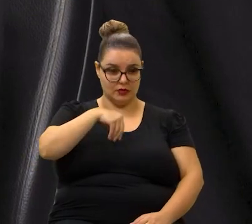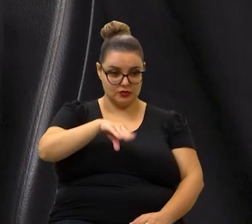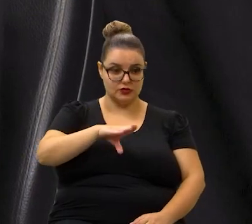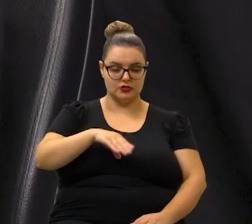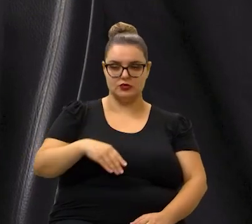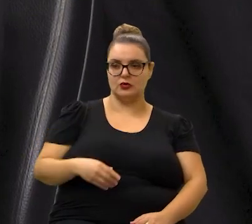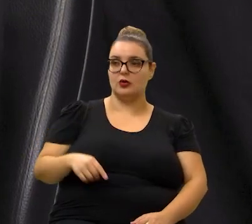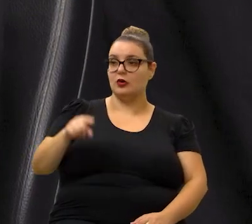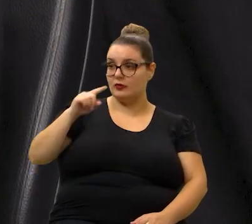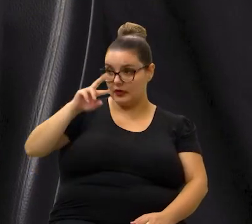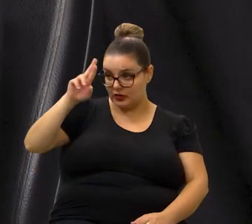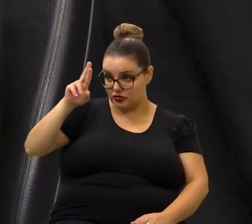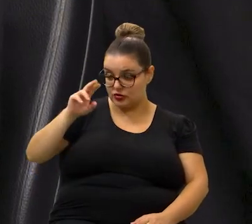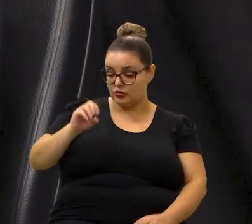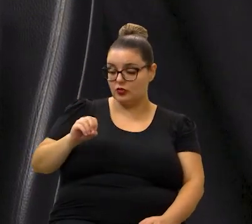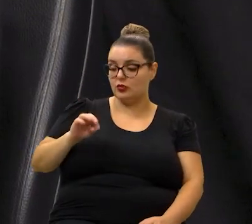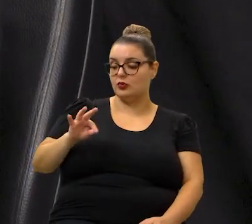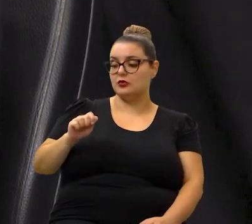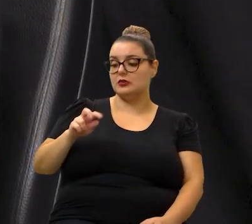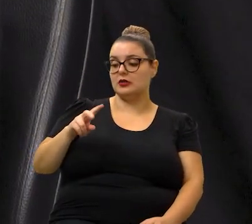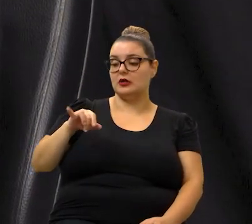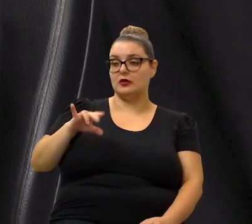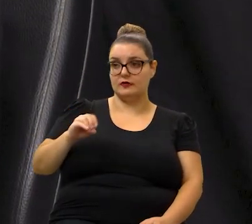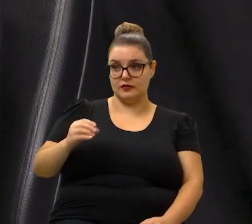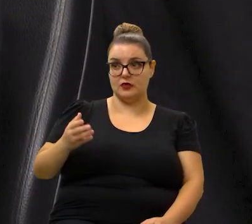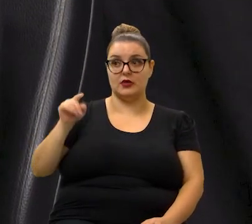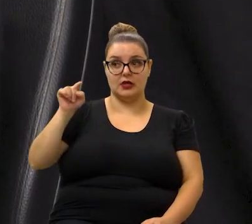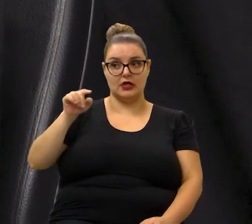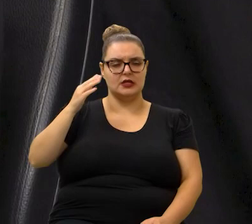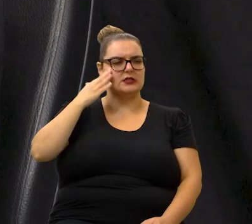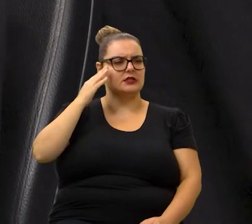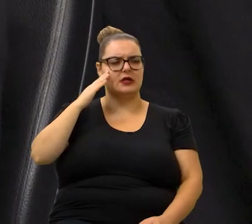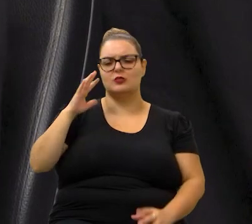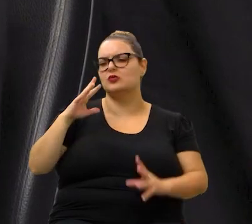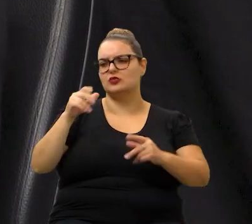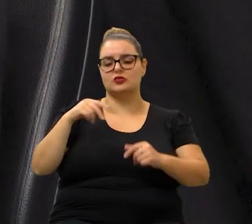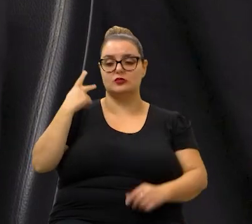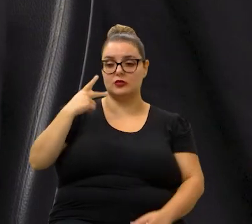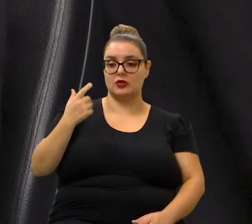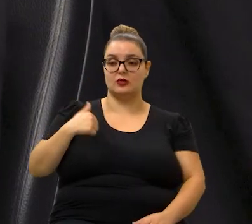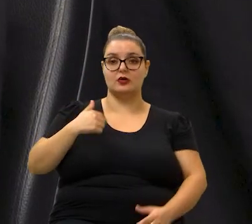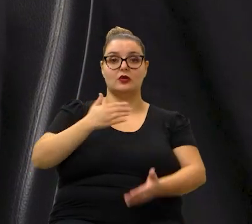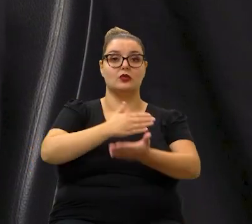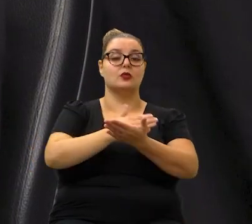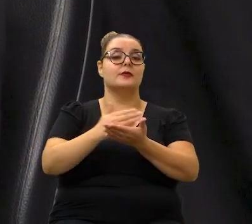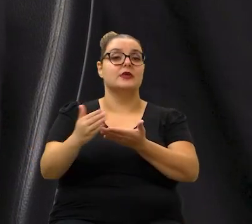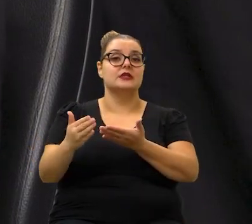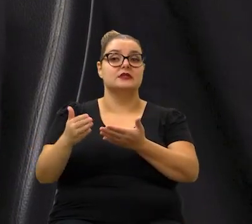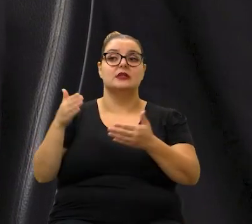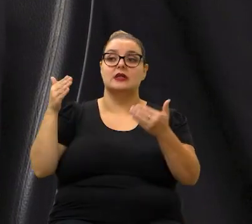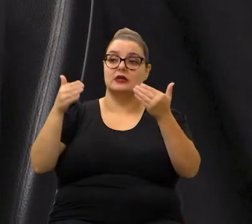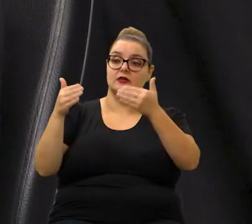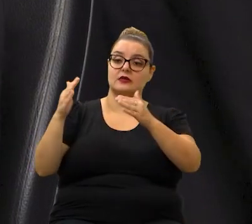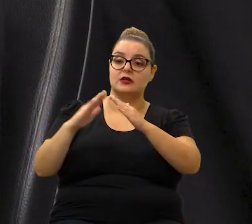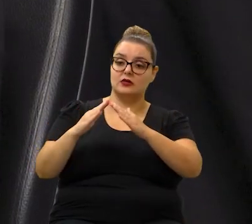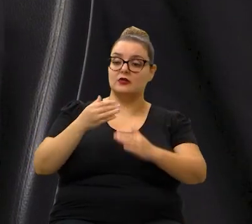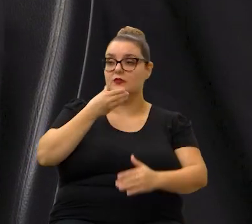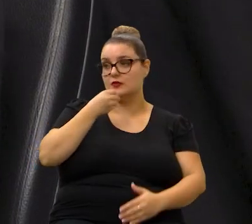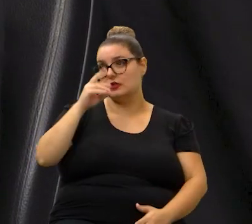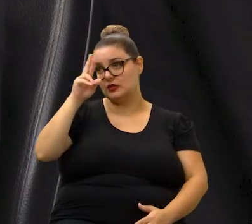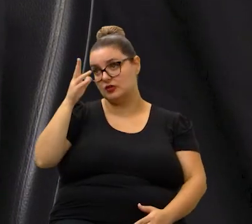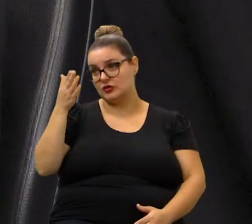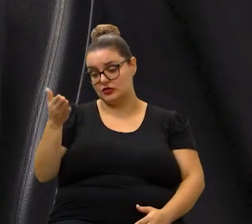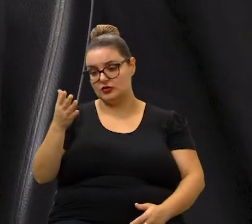vai lá na casa do senhor Otávio que ele ele sabe tudo sobre política eu comecei a frequentar a casa desse